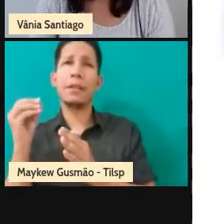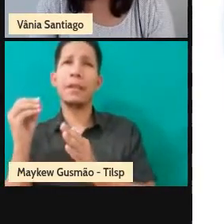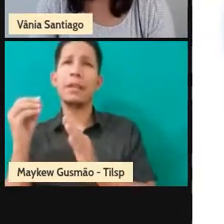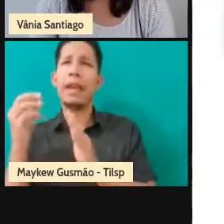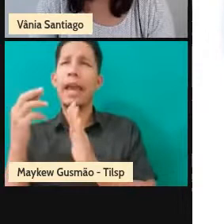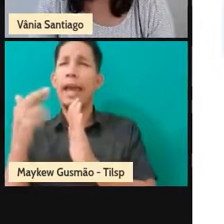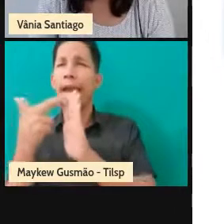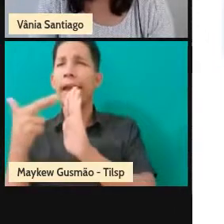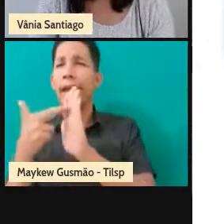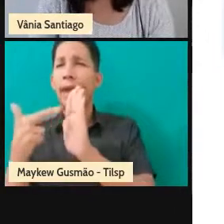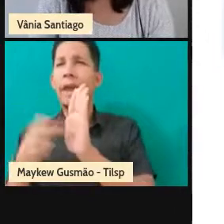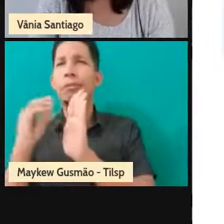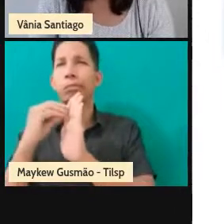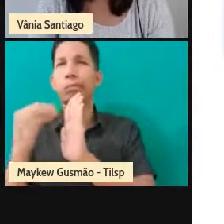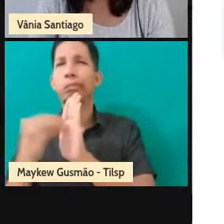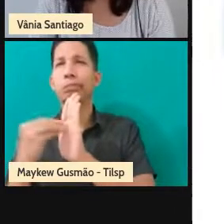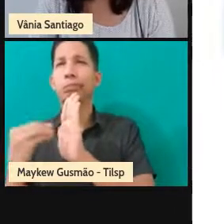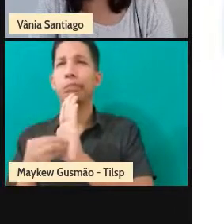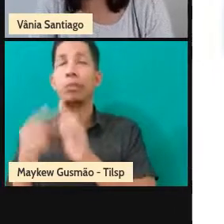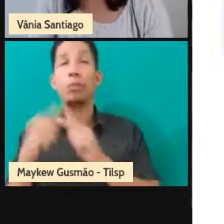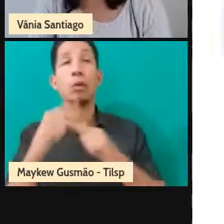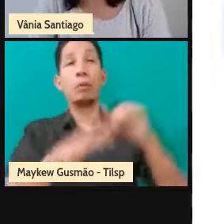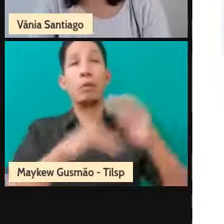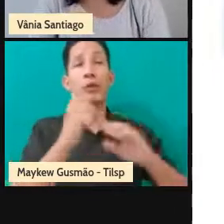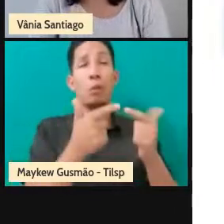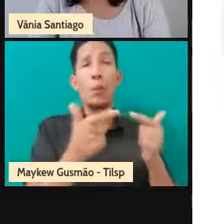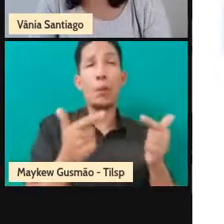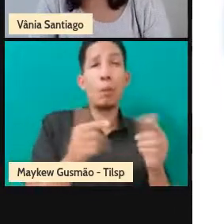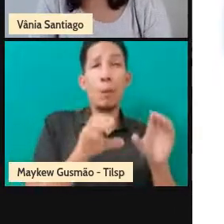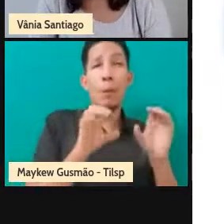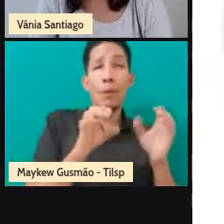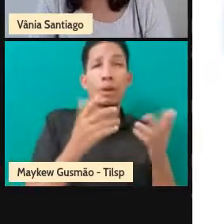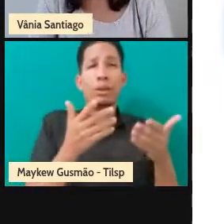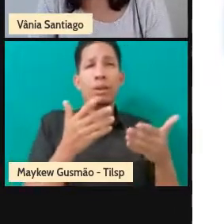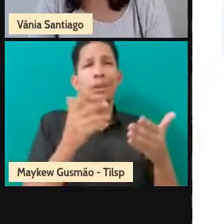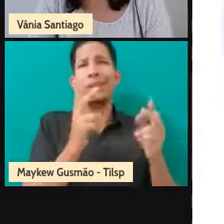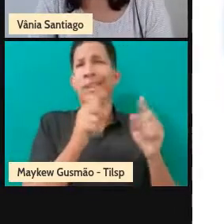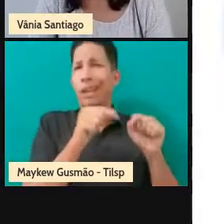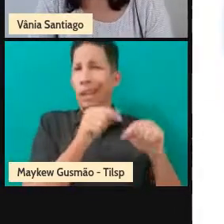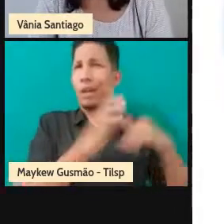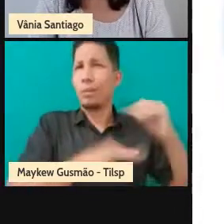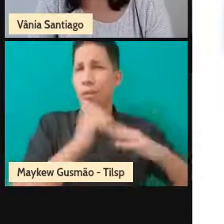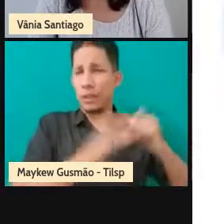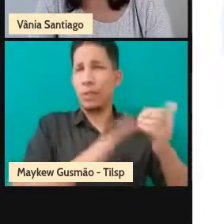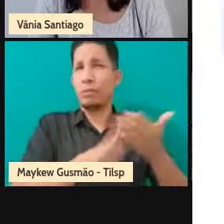normas, porque a profissão é uma profissão que está em constante